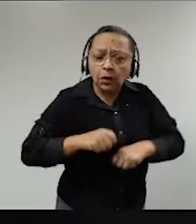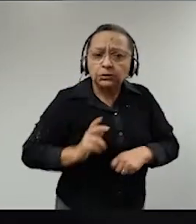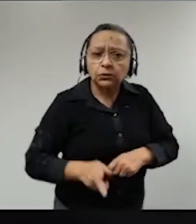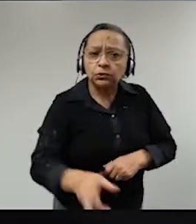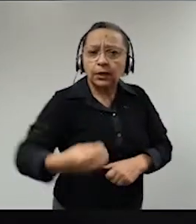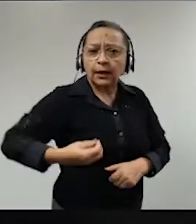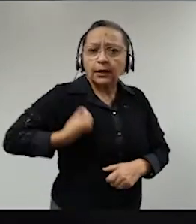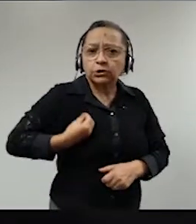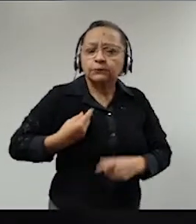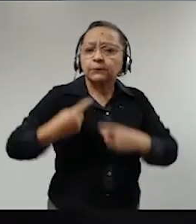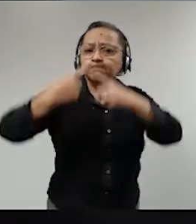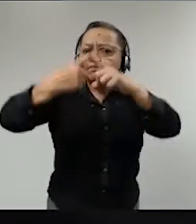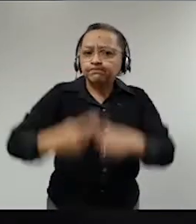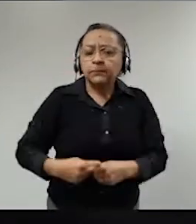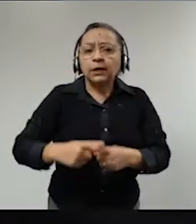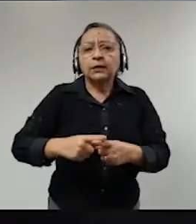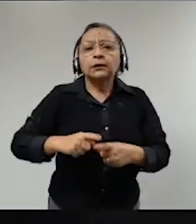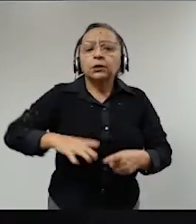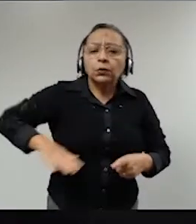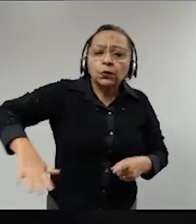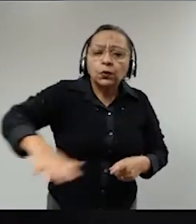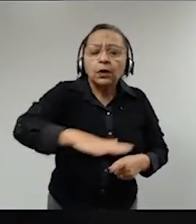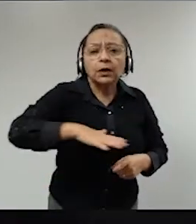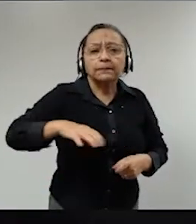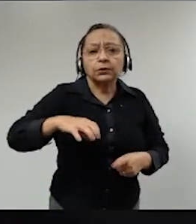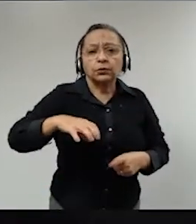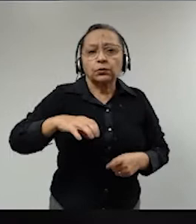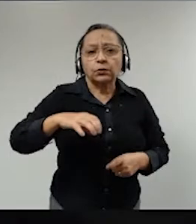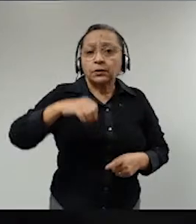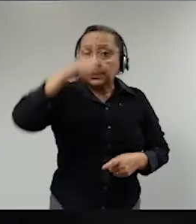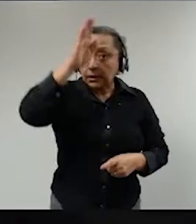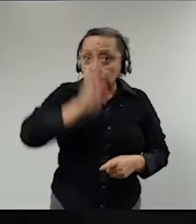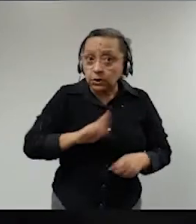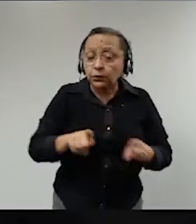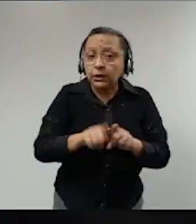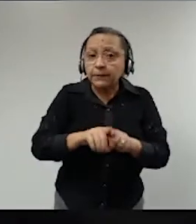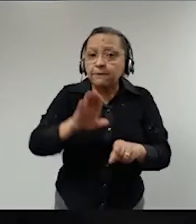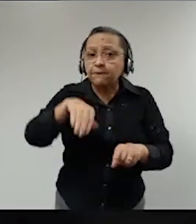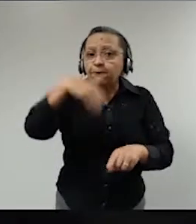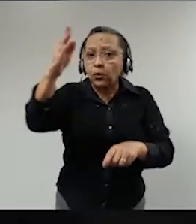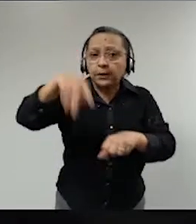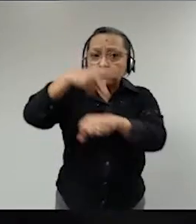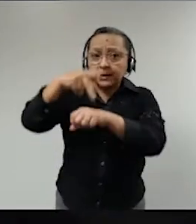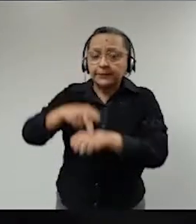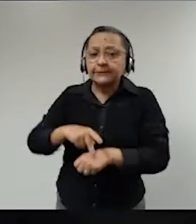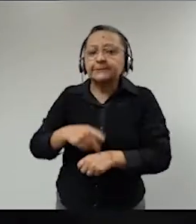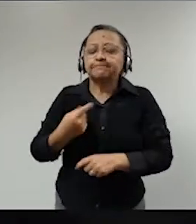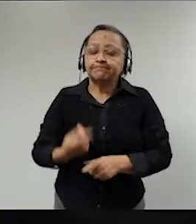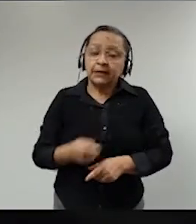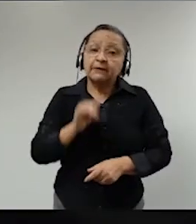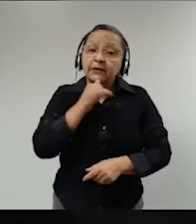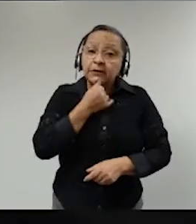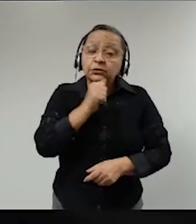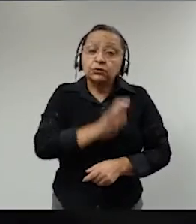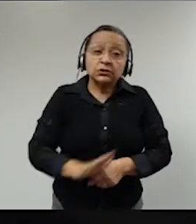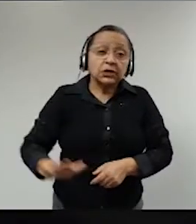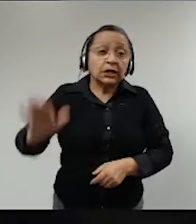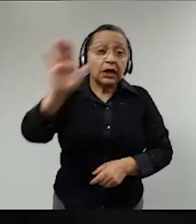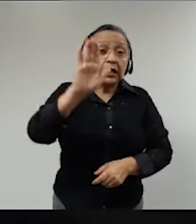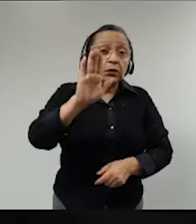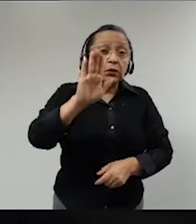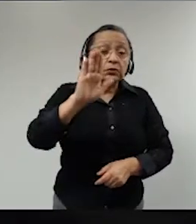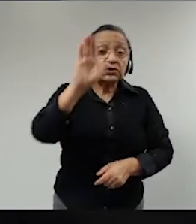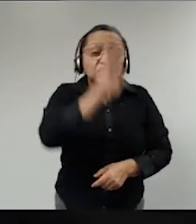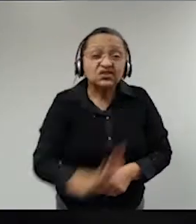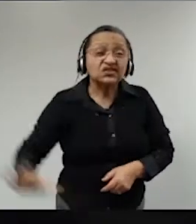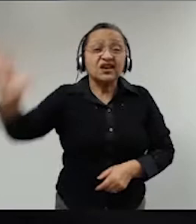no âmbito nacional e internacional. O cenário generalizado de crise que assola o país tem